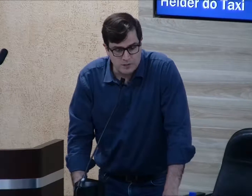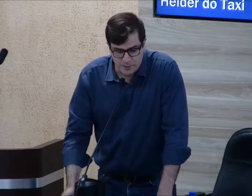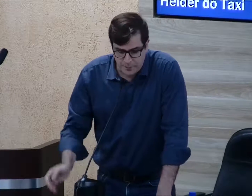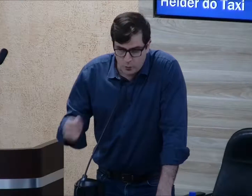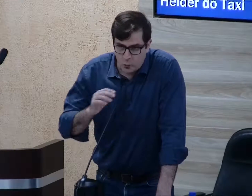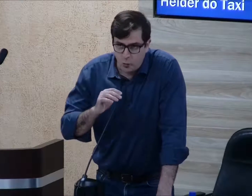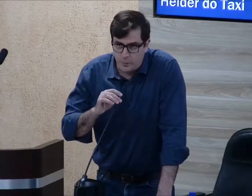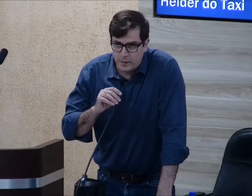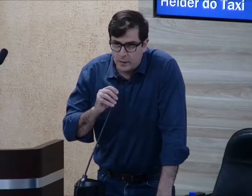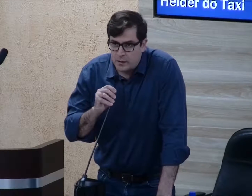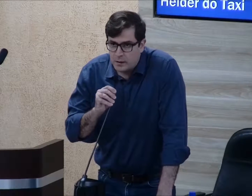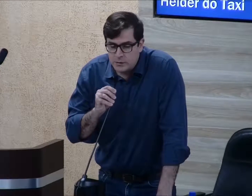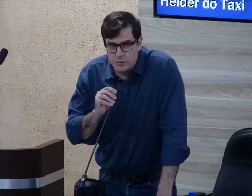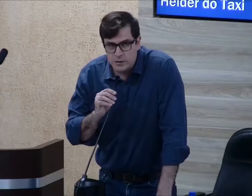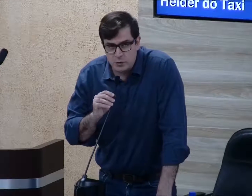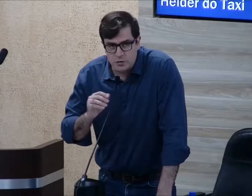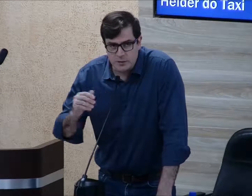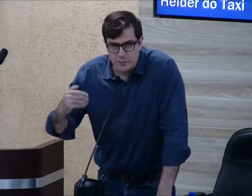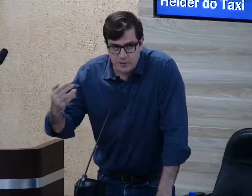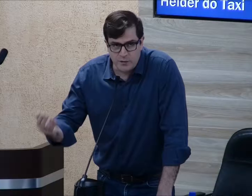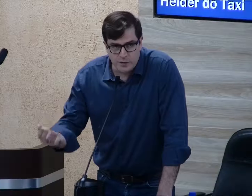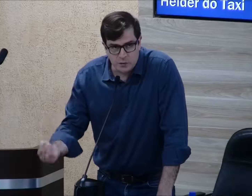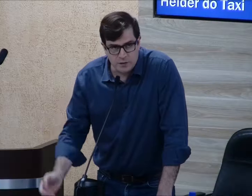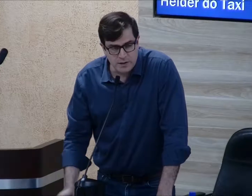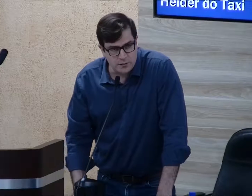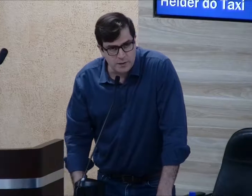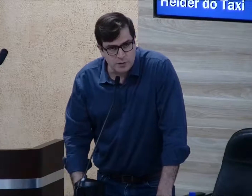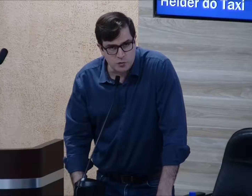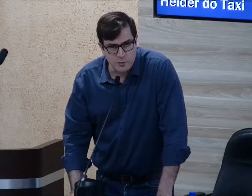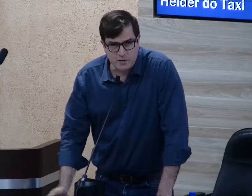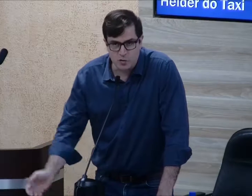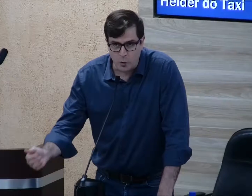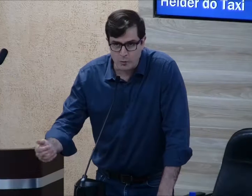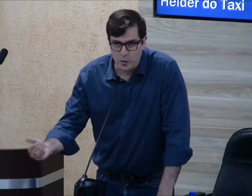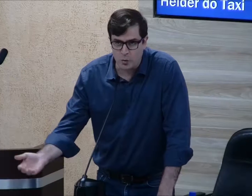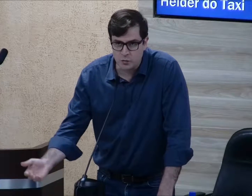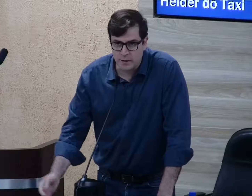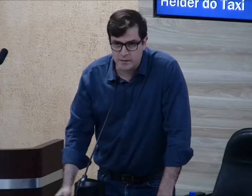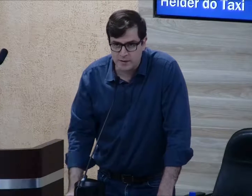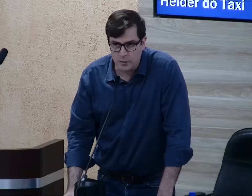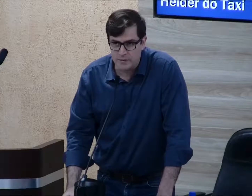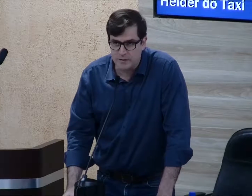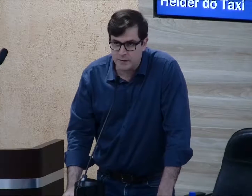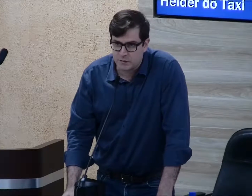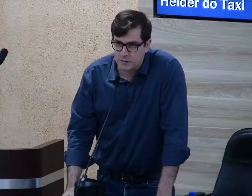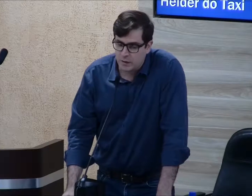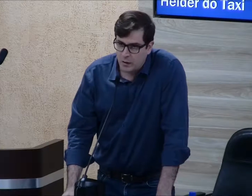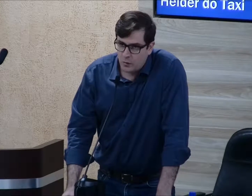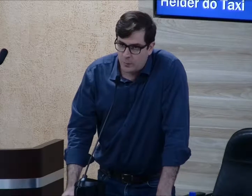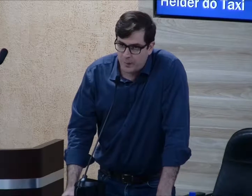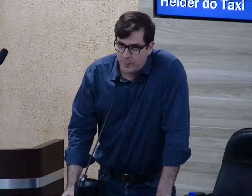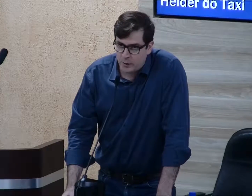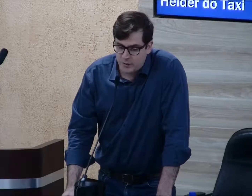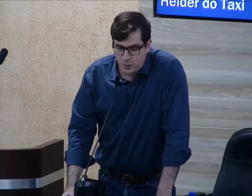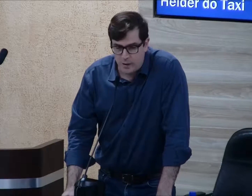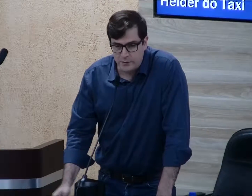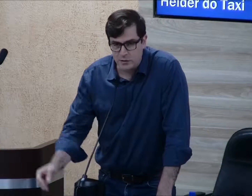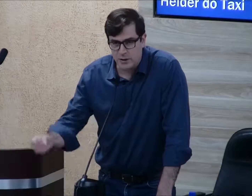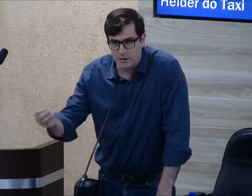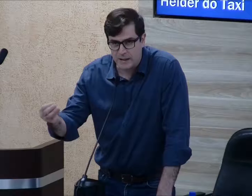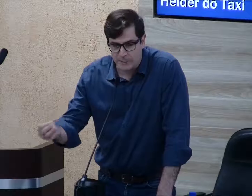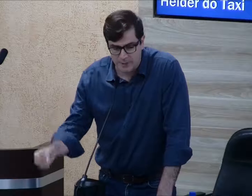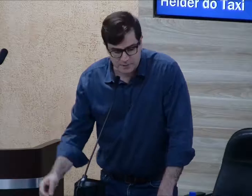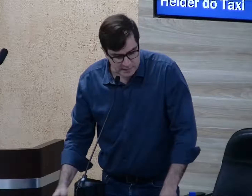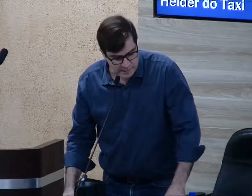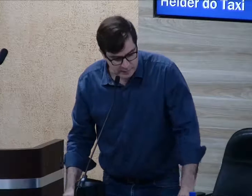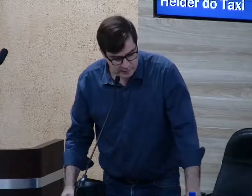Infelizmente, não se preocupa diante dos imprevistos em eventos, mas quando acontece e não existe o preparo adequado de